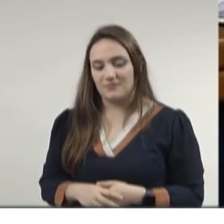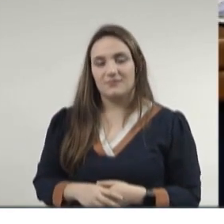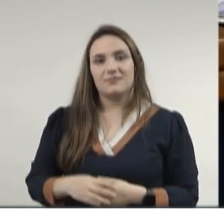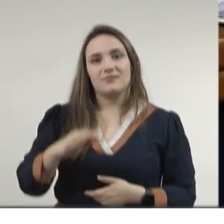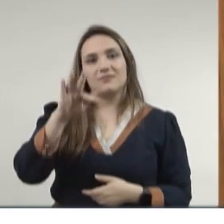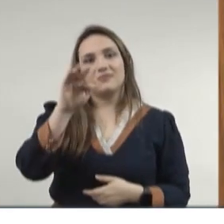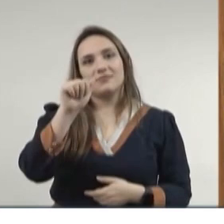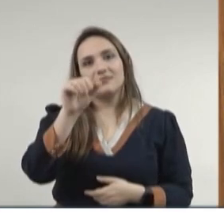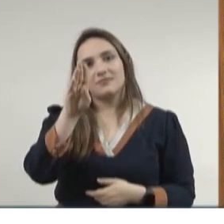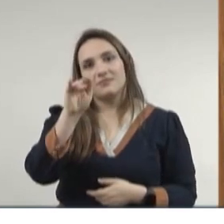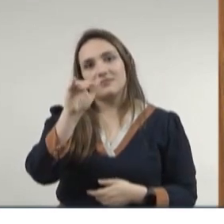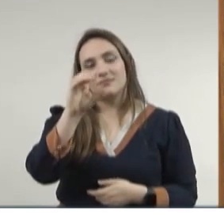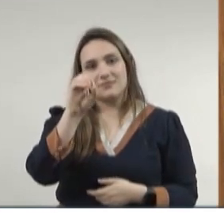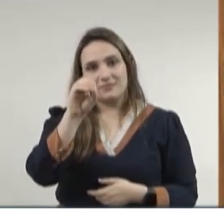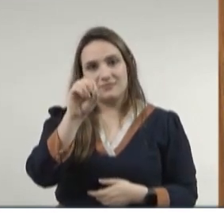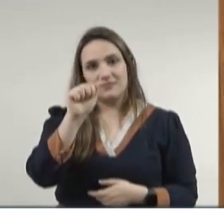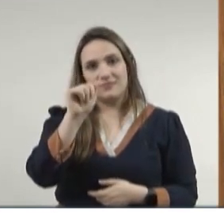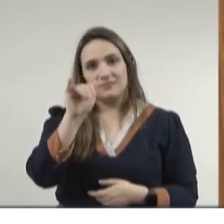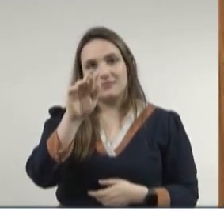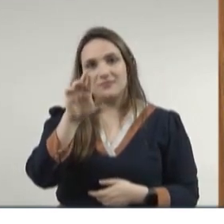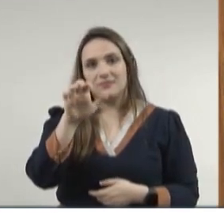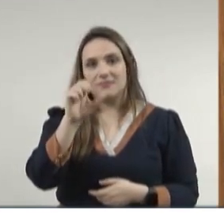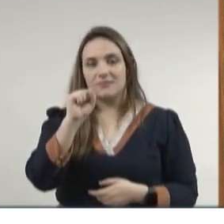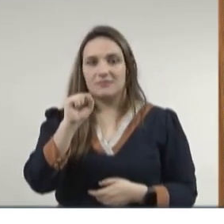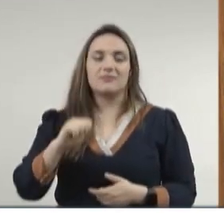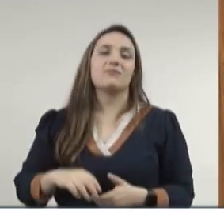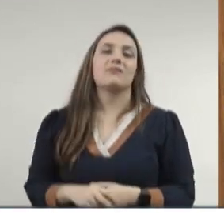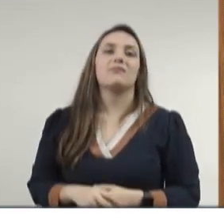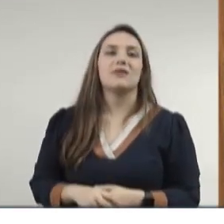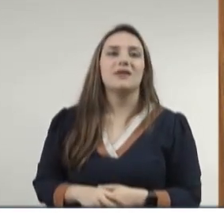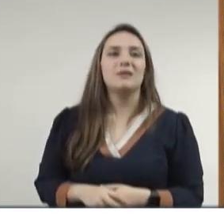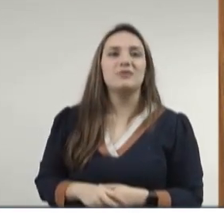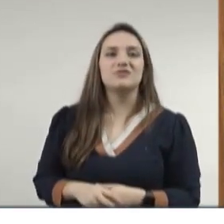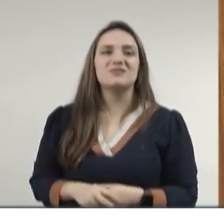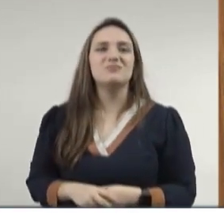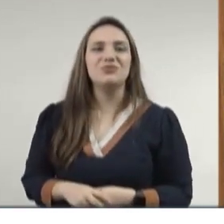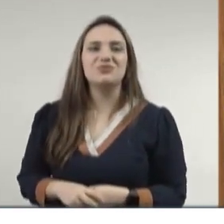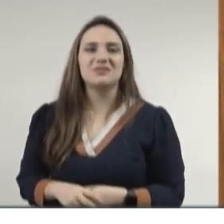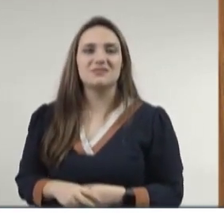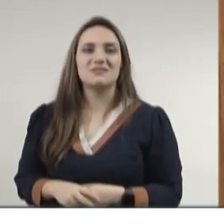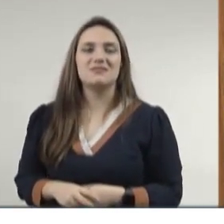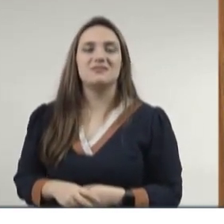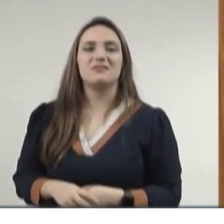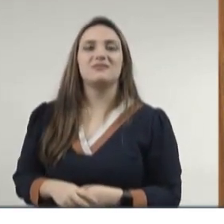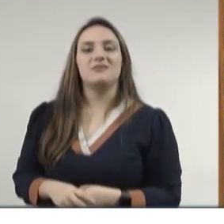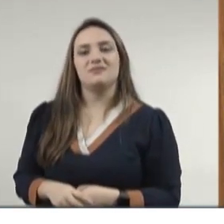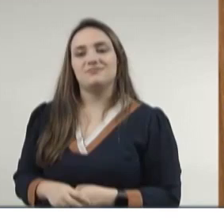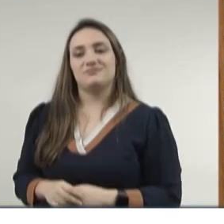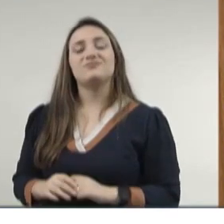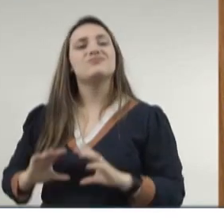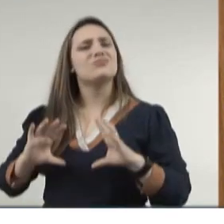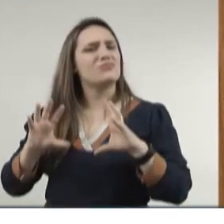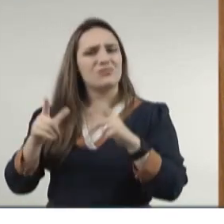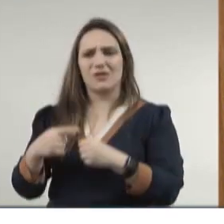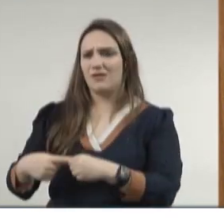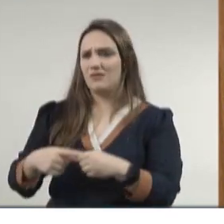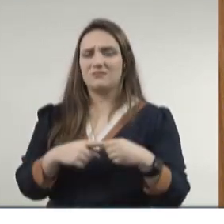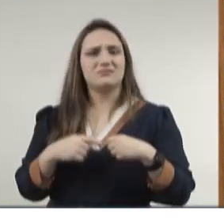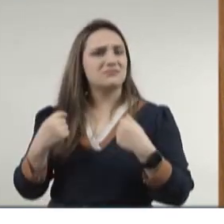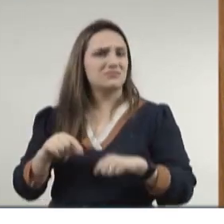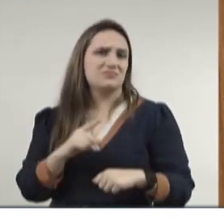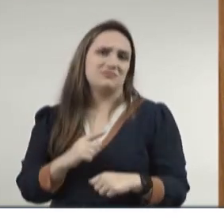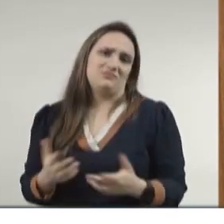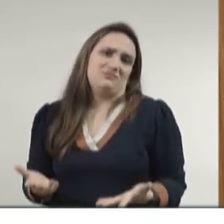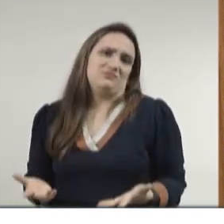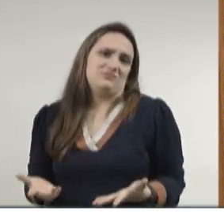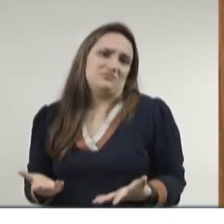Fábio Aires, é necessário que todos os municípios têm. Para